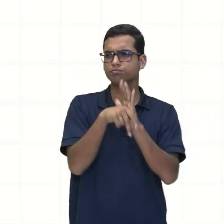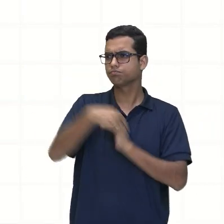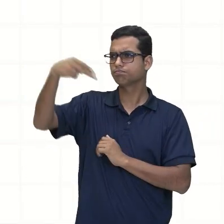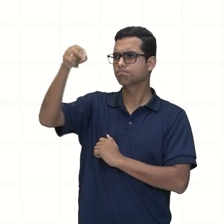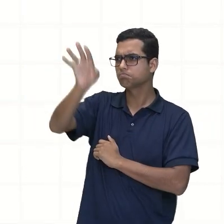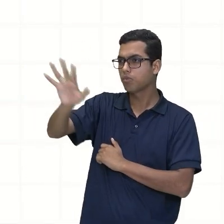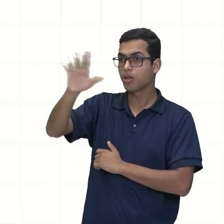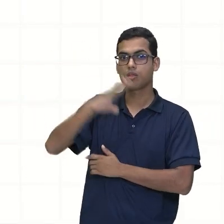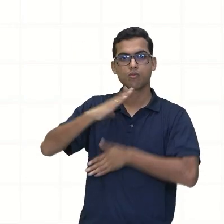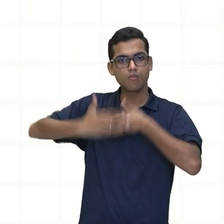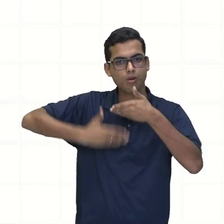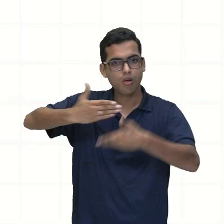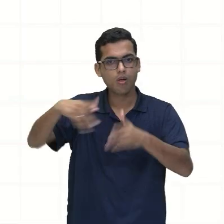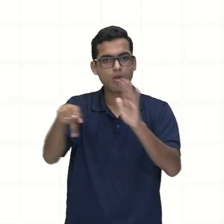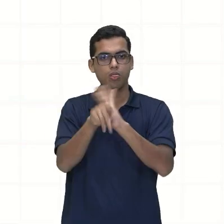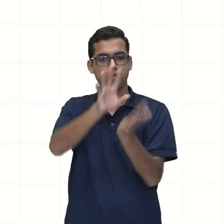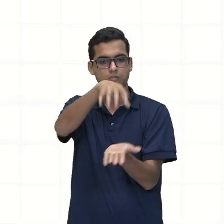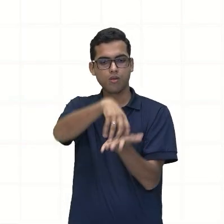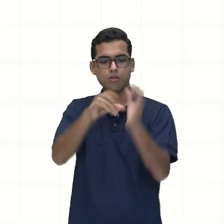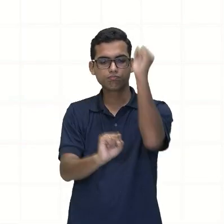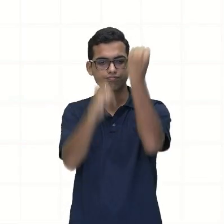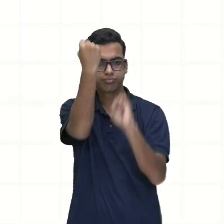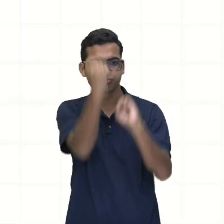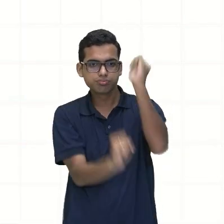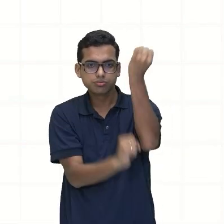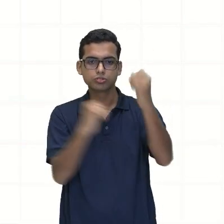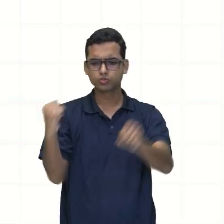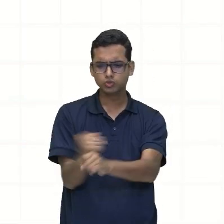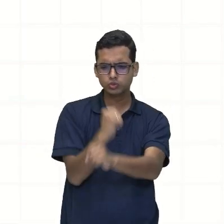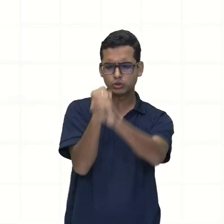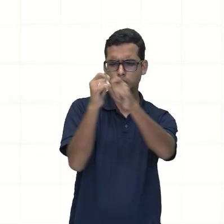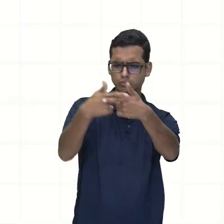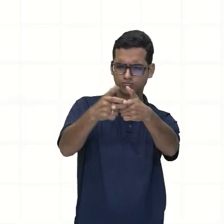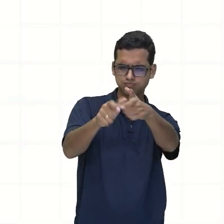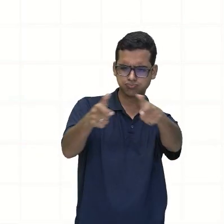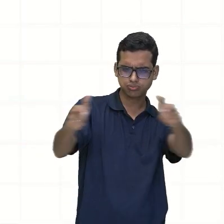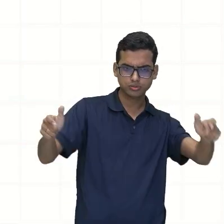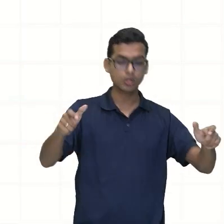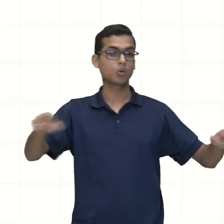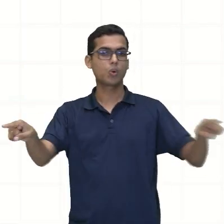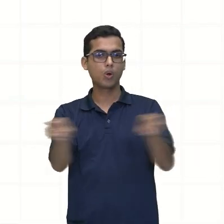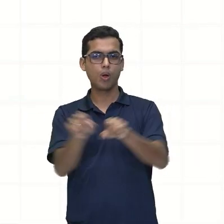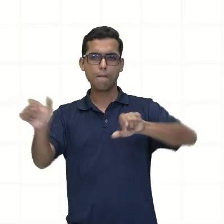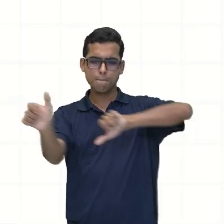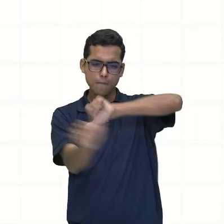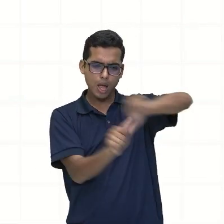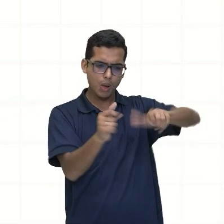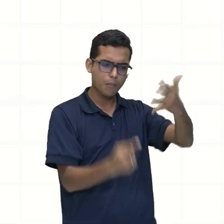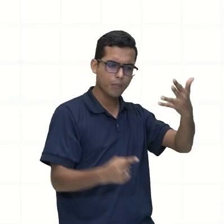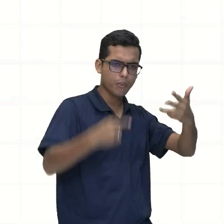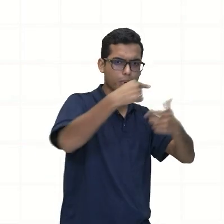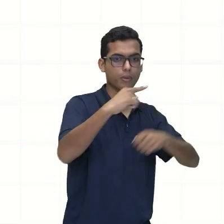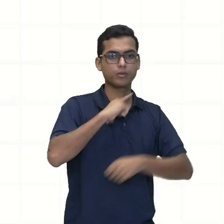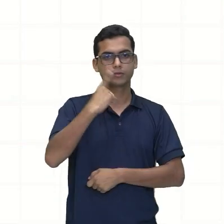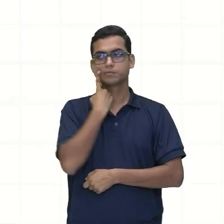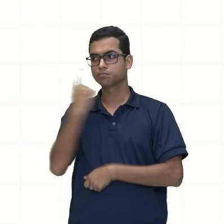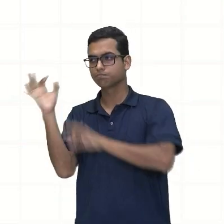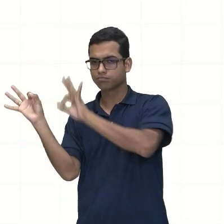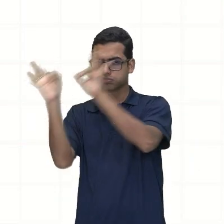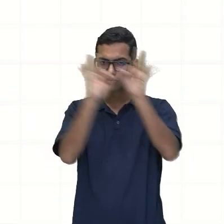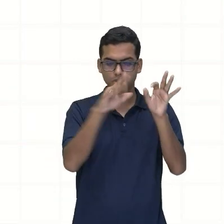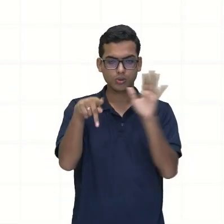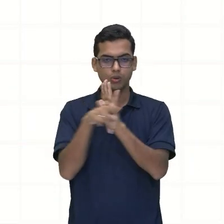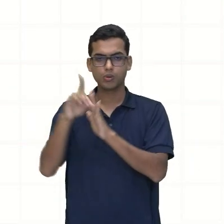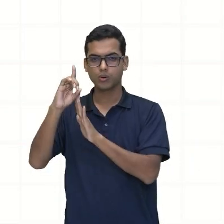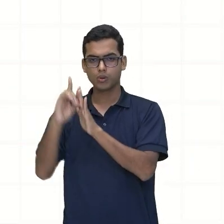isso vai se tornar um fator atrativo, as mudanças, né, que nós observamos ao longo dessas